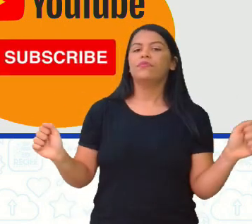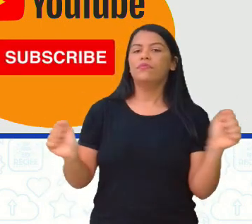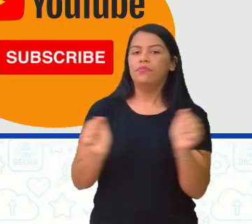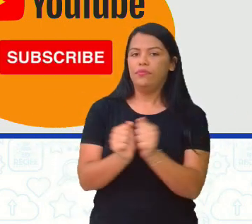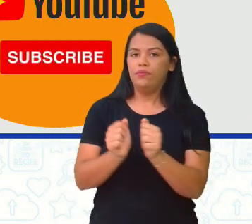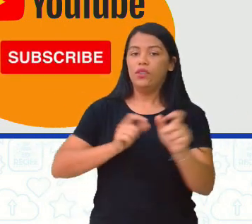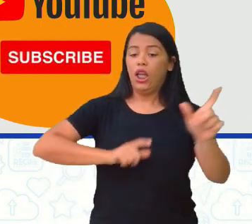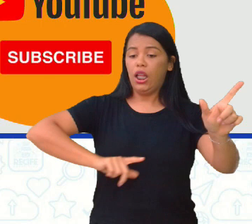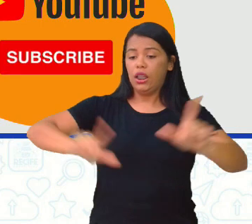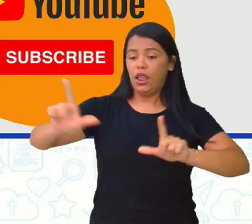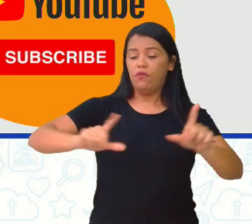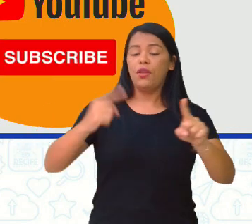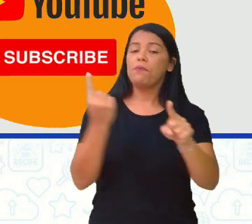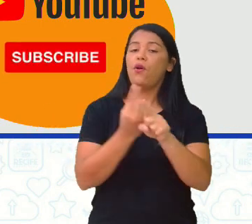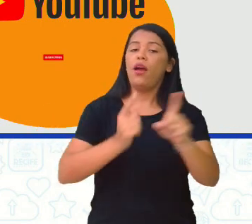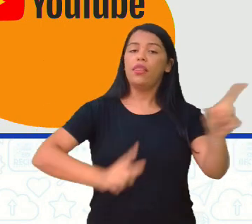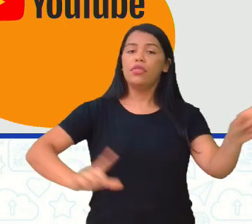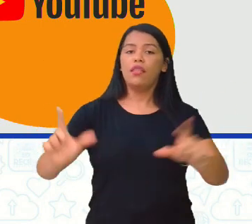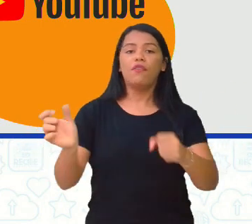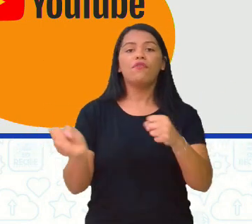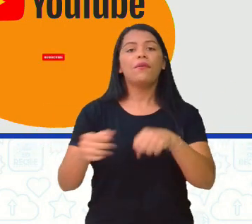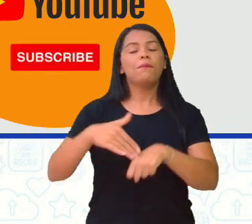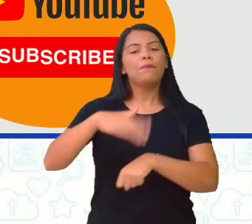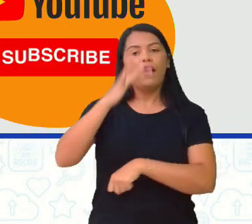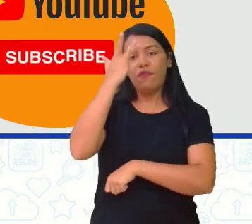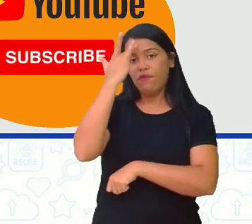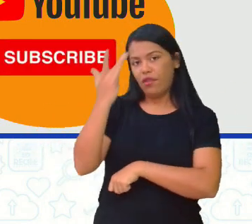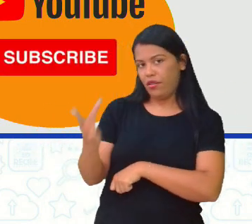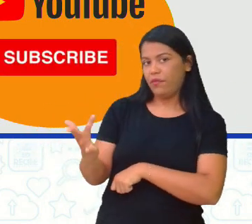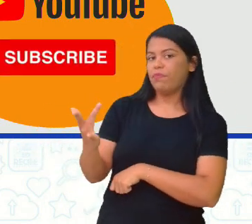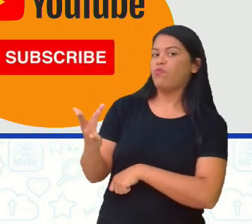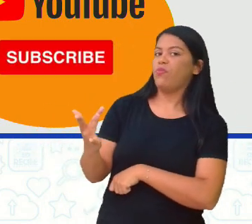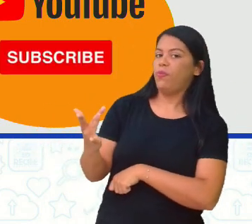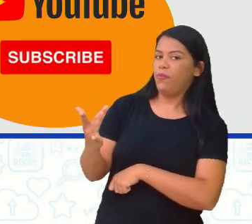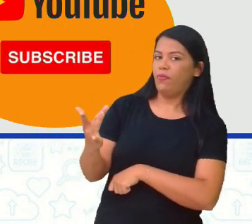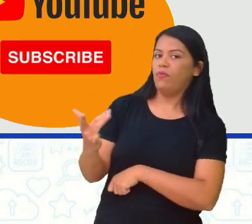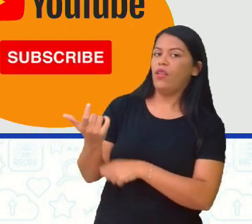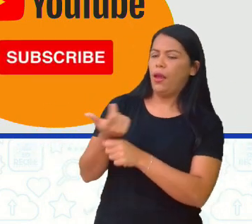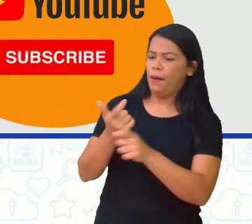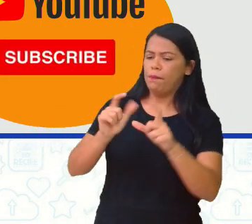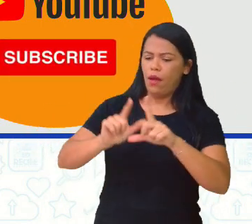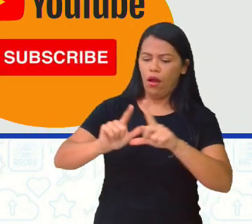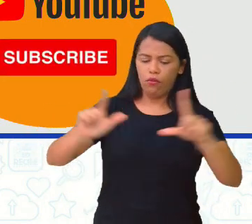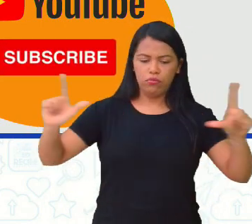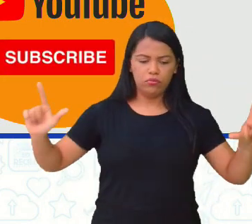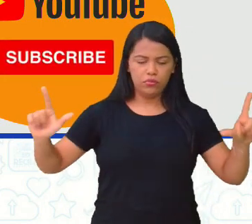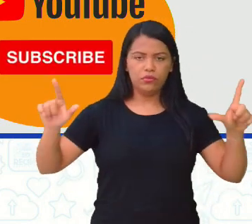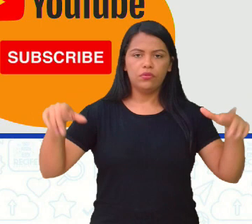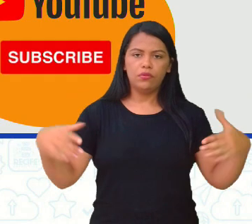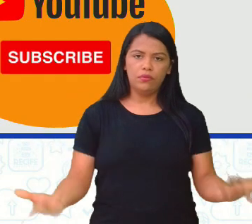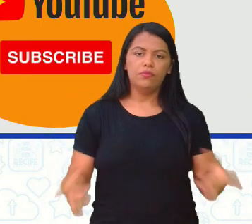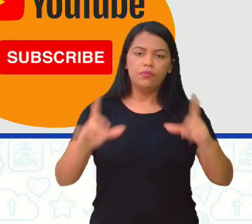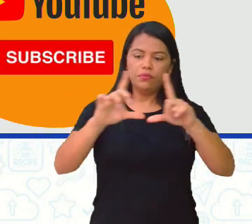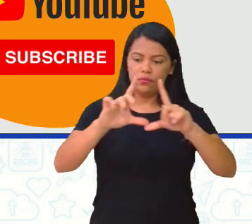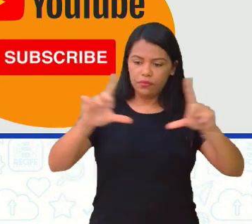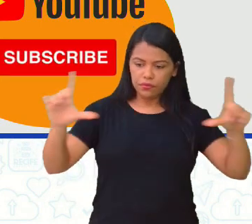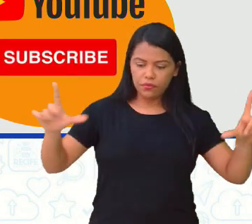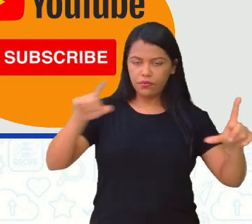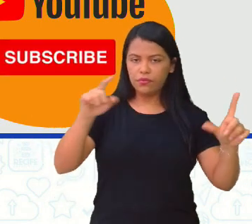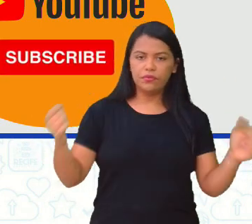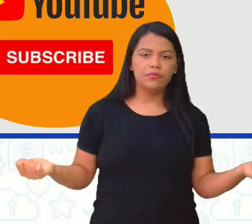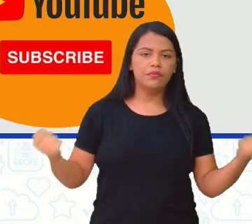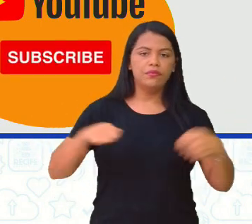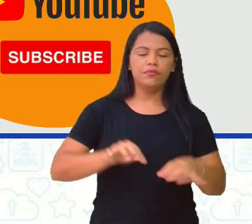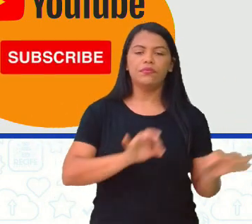com a televisão, porque a televisão é bem mais fácil, é maior, né, a tela. Vocês